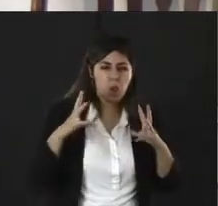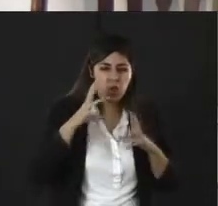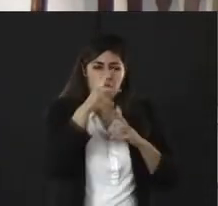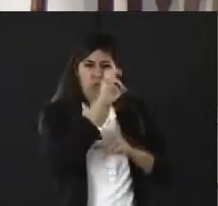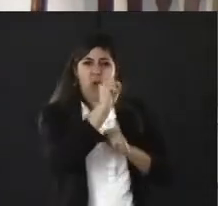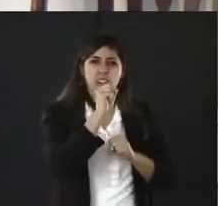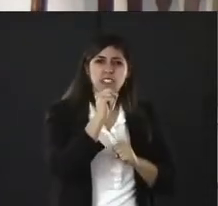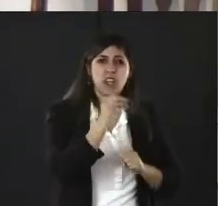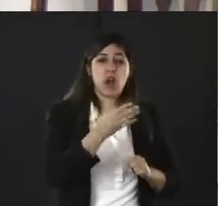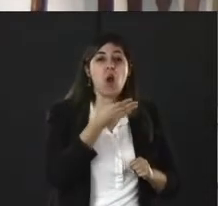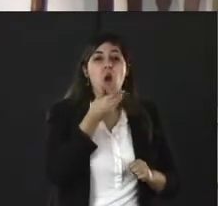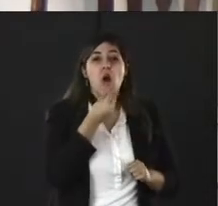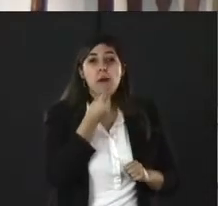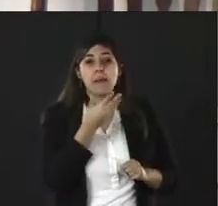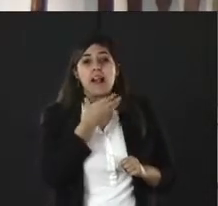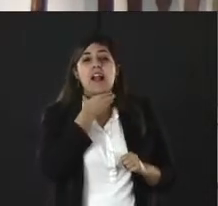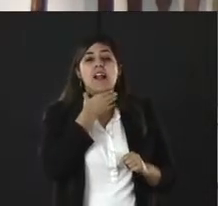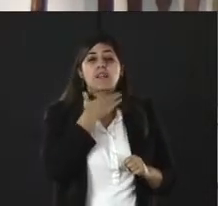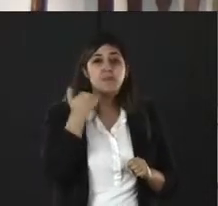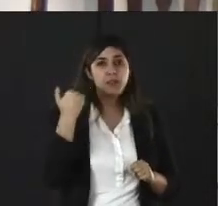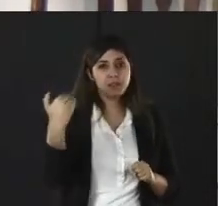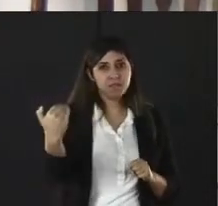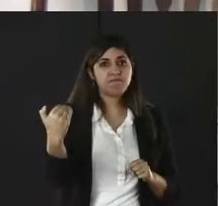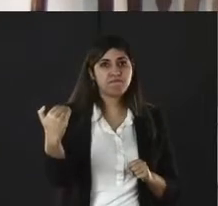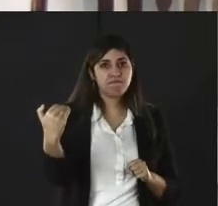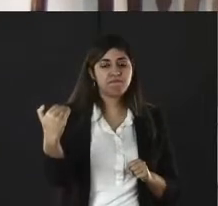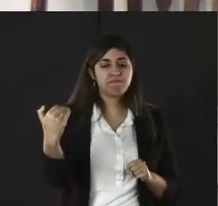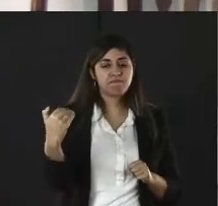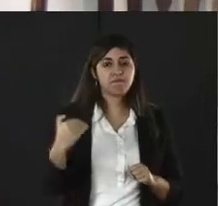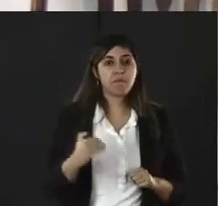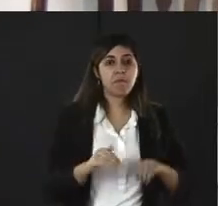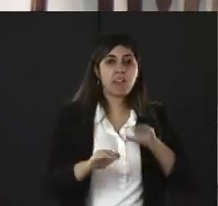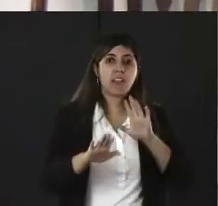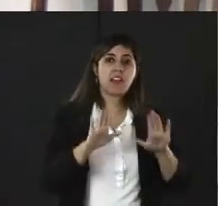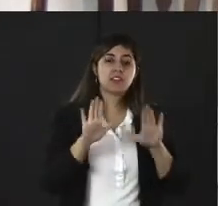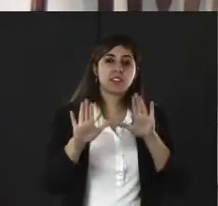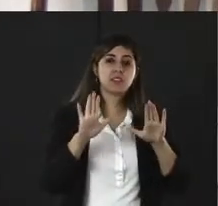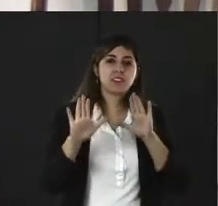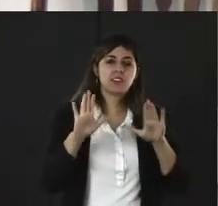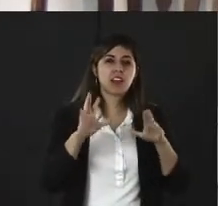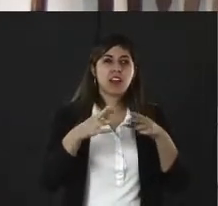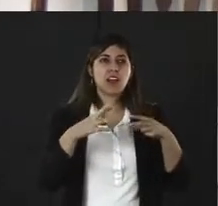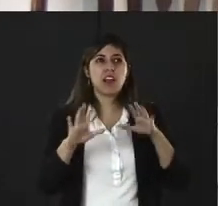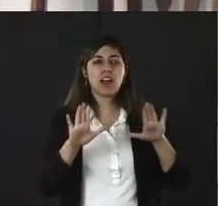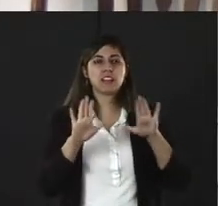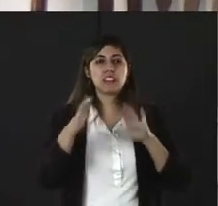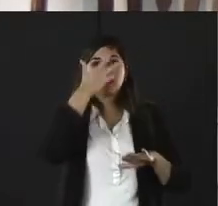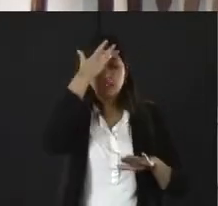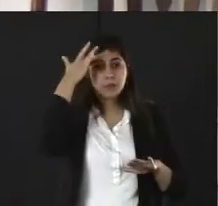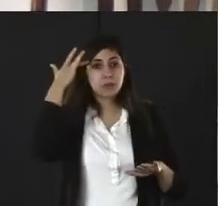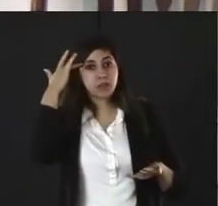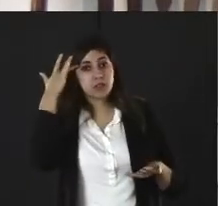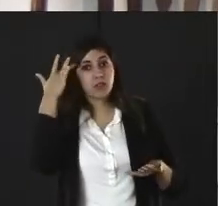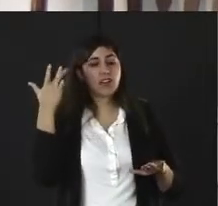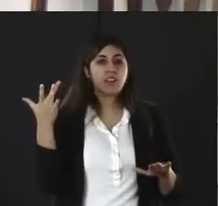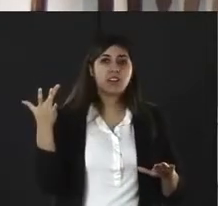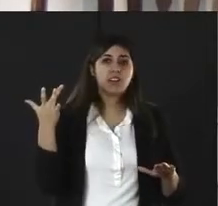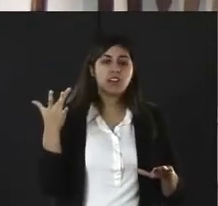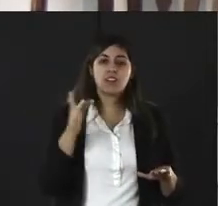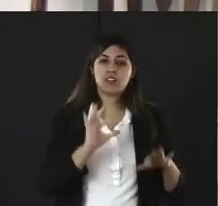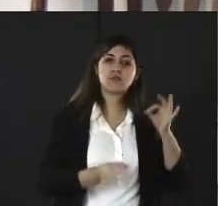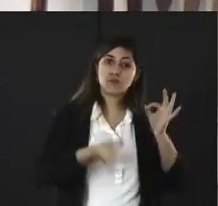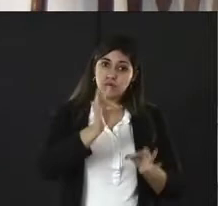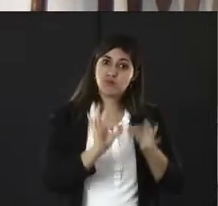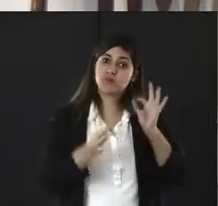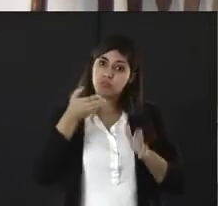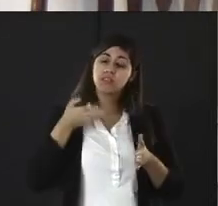certamente será julgada de alguma maneira embora índices mostram que poucas pessoas são julgadas nos estados unidos por crimes